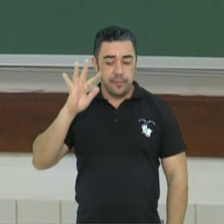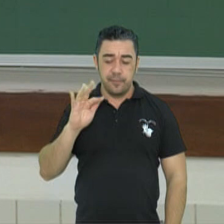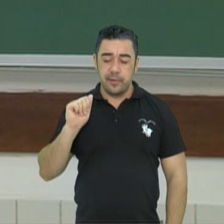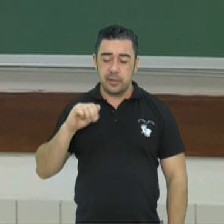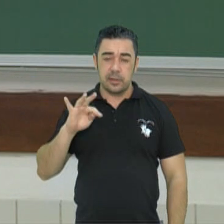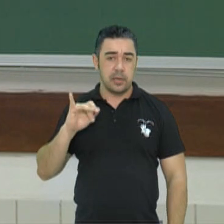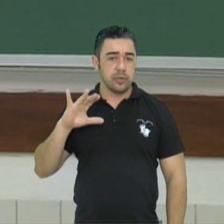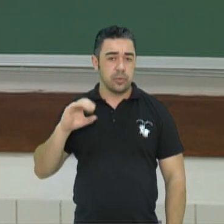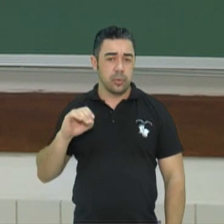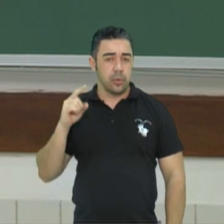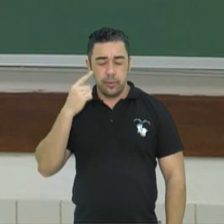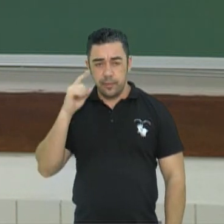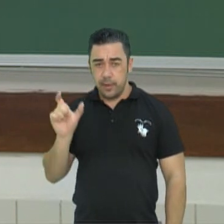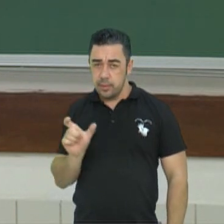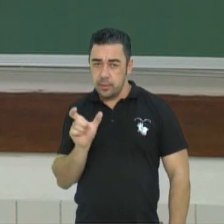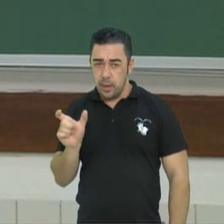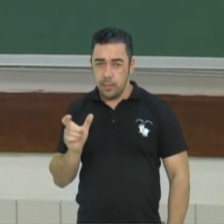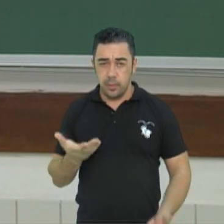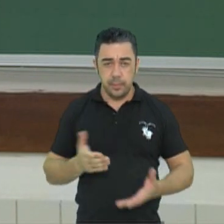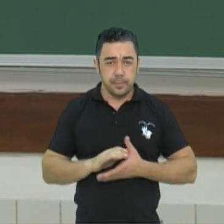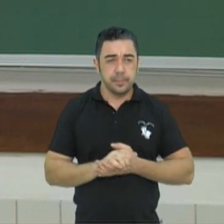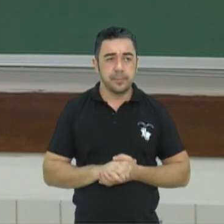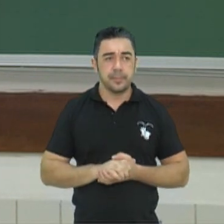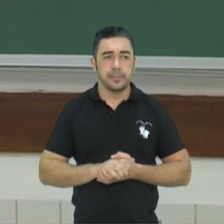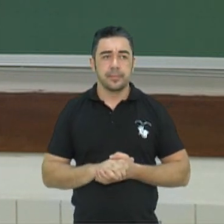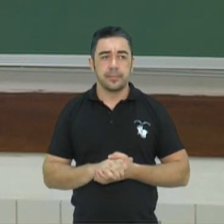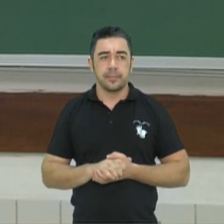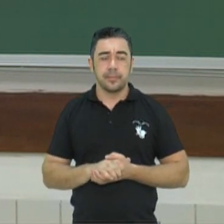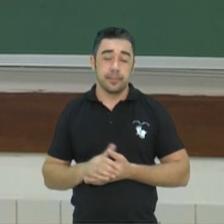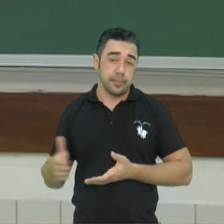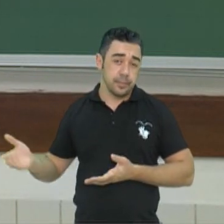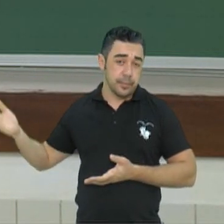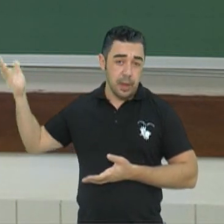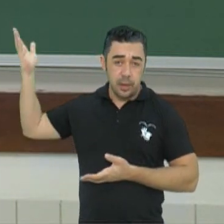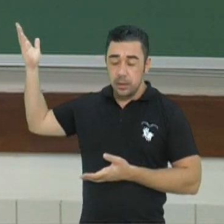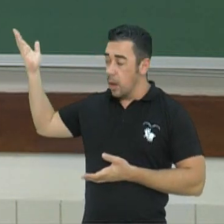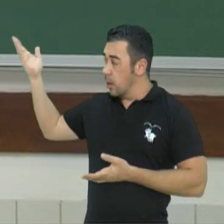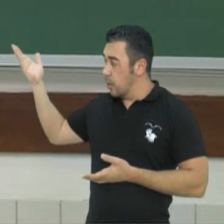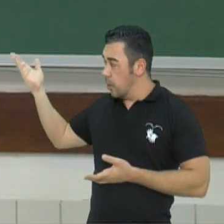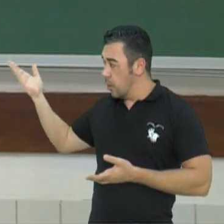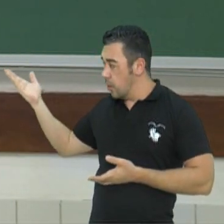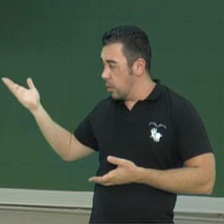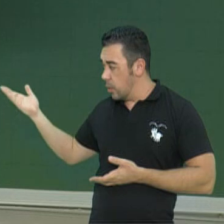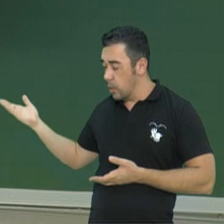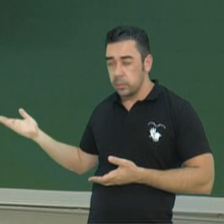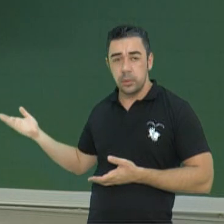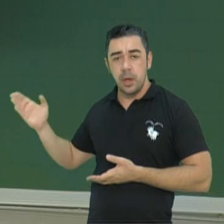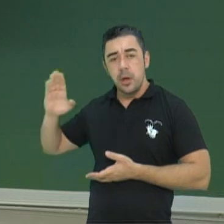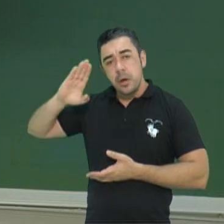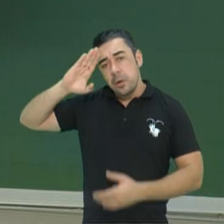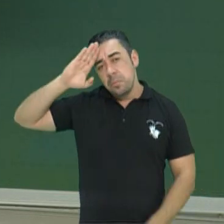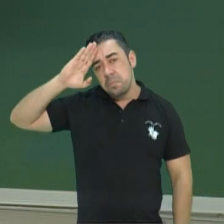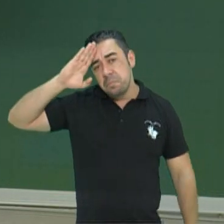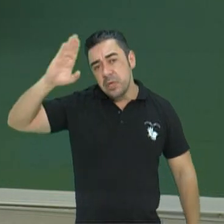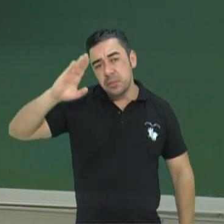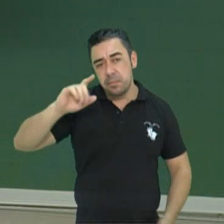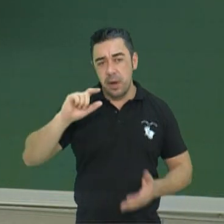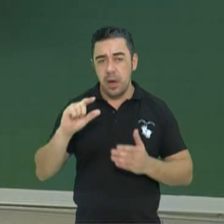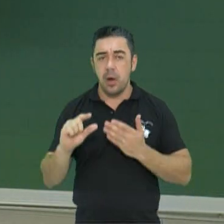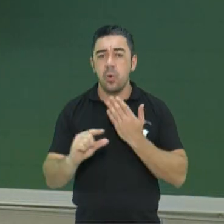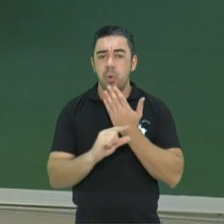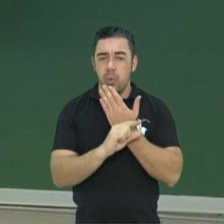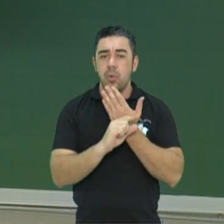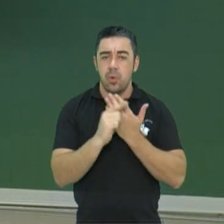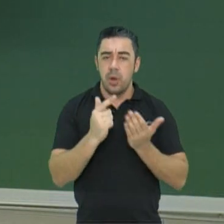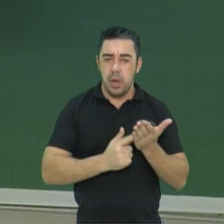pouquinho sobre esse termo, tudo bem? Então, aqui agora, nós temos algumas das principais obras do